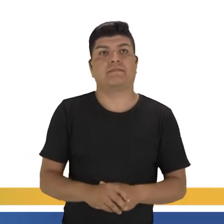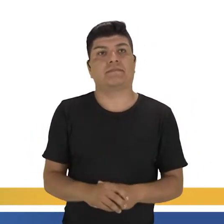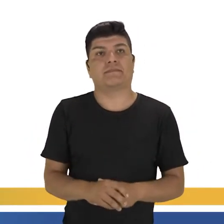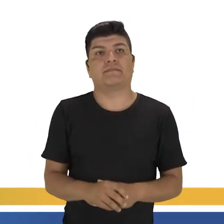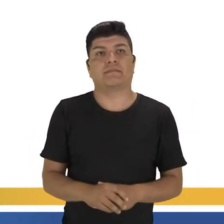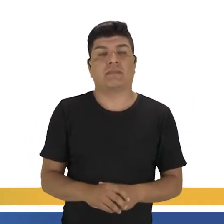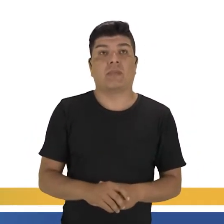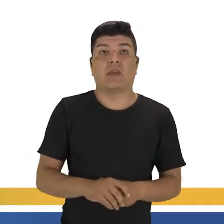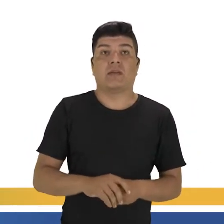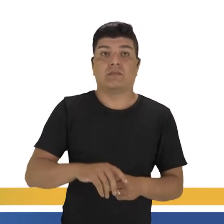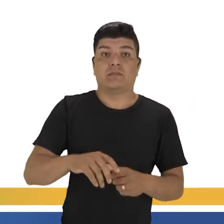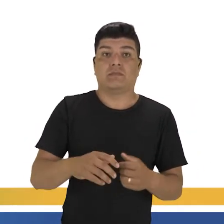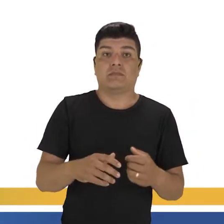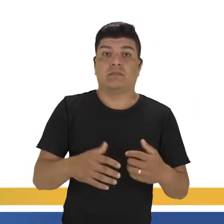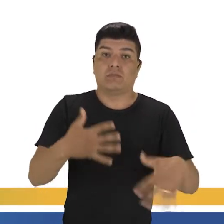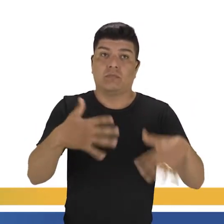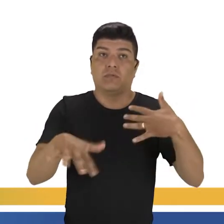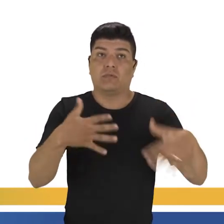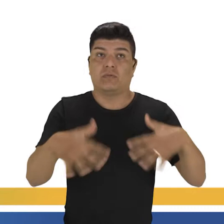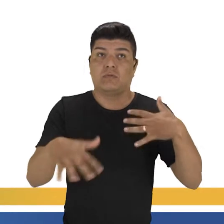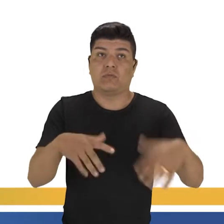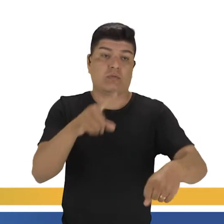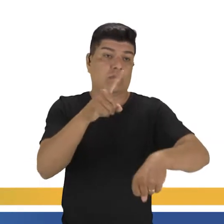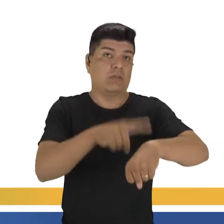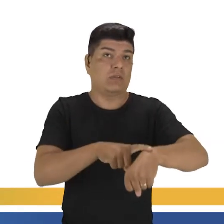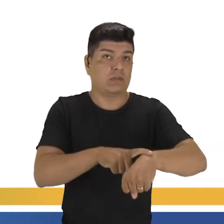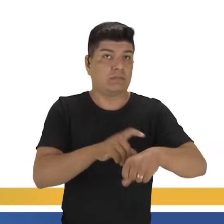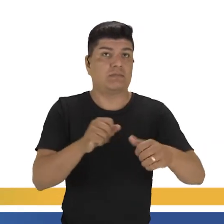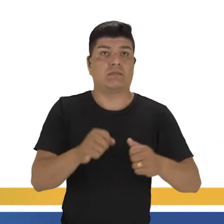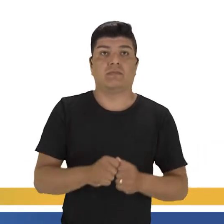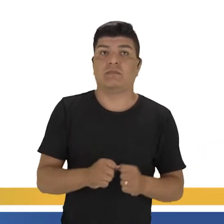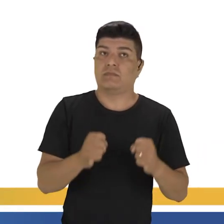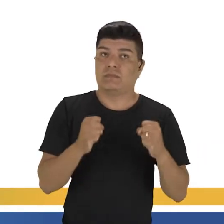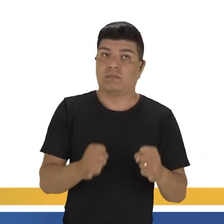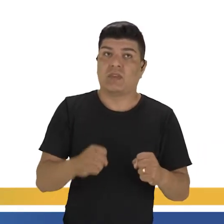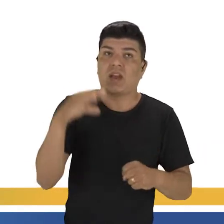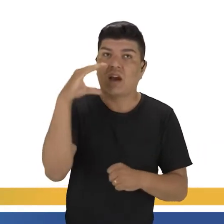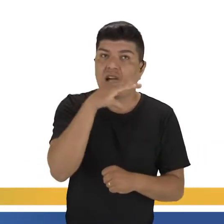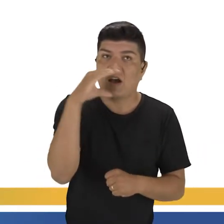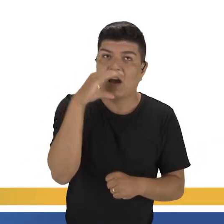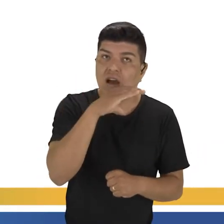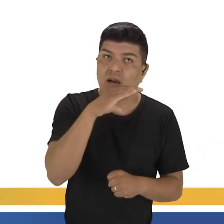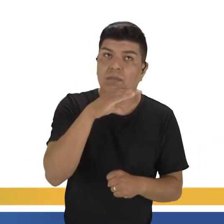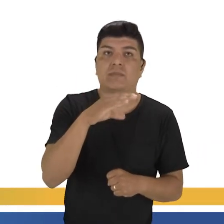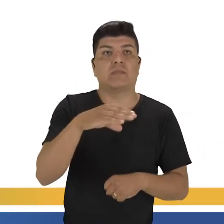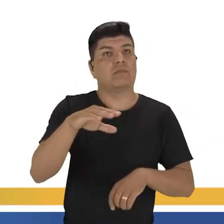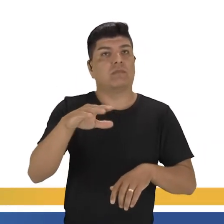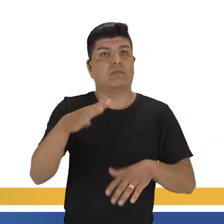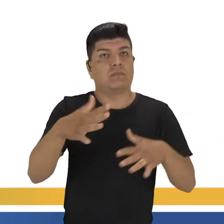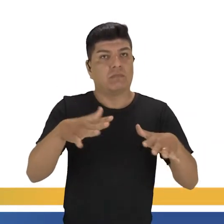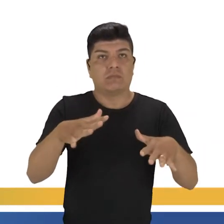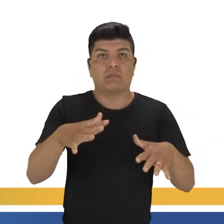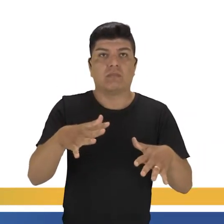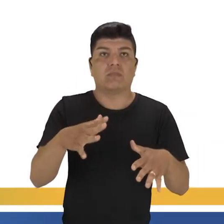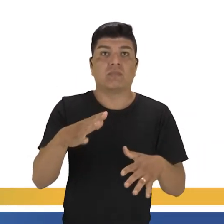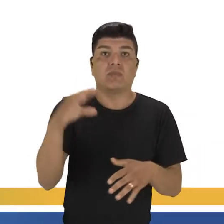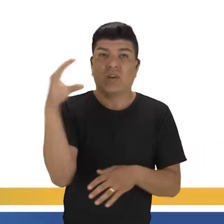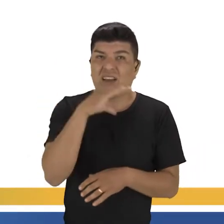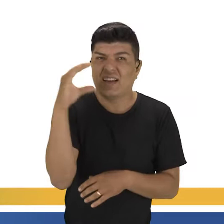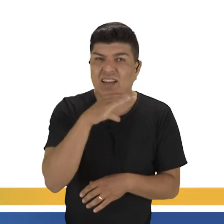Agora, quando o movimento depende da variação do fator tempo, ele pode ser rápido, súbito,